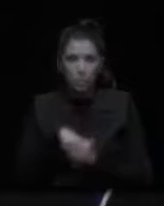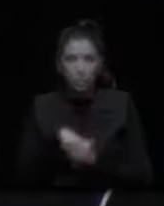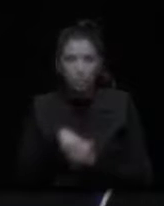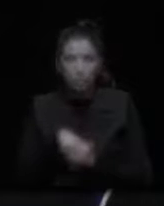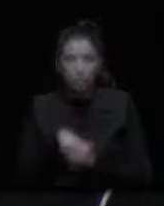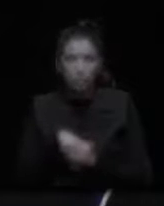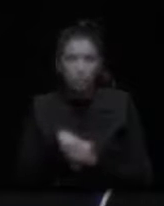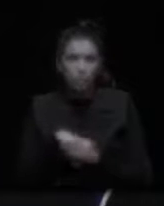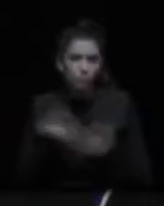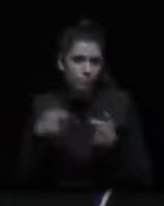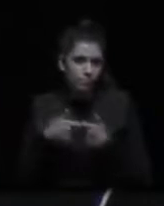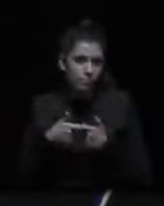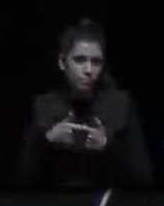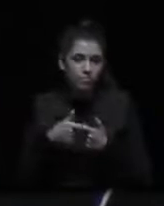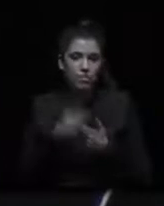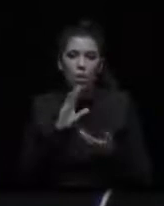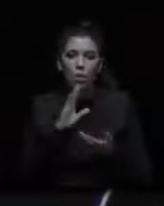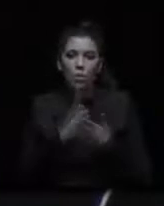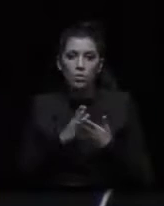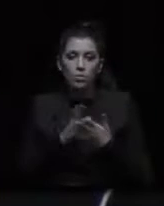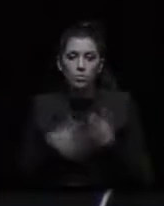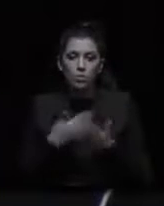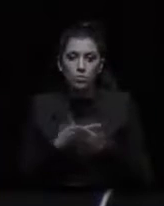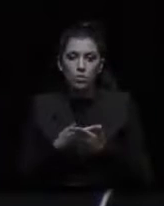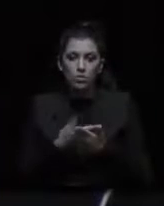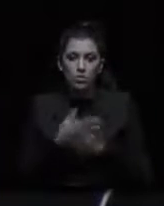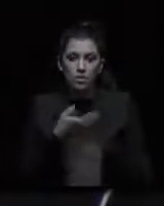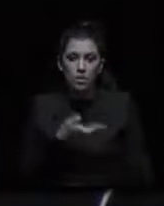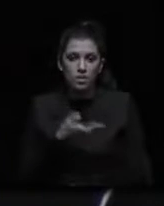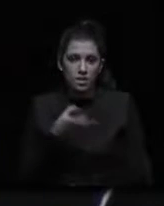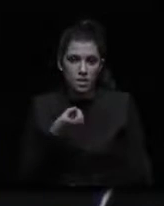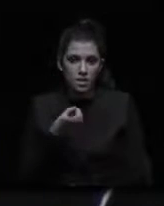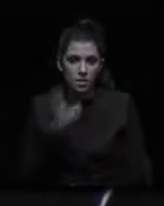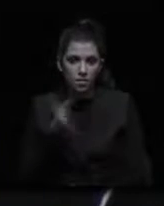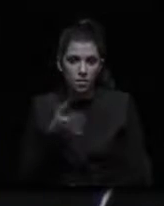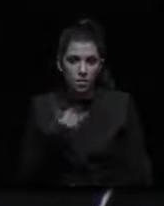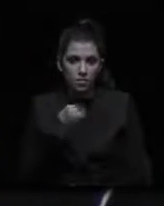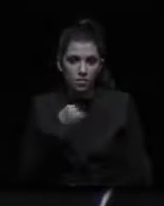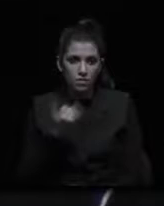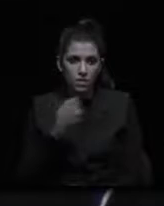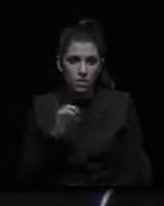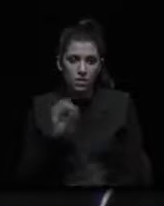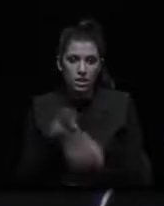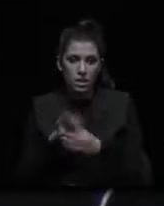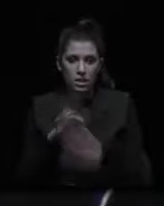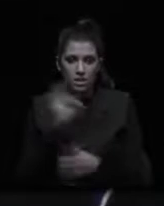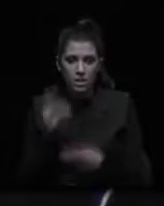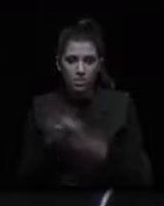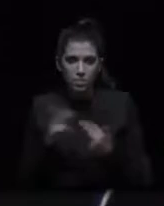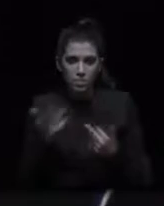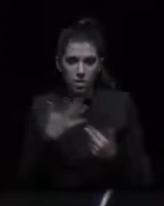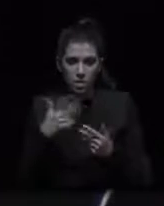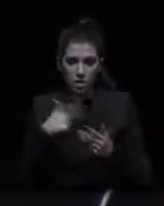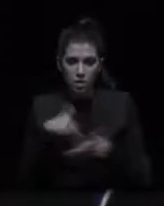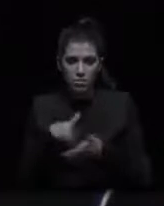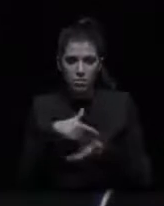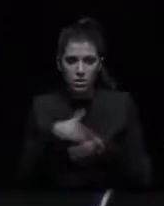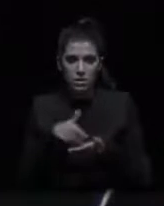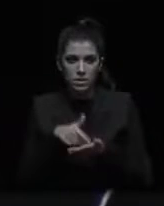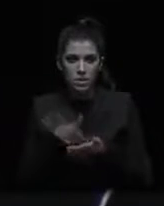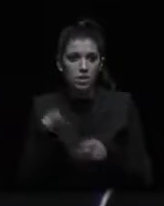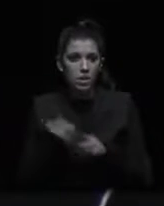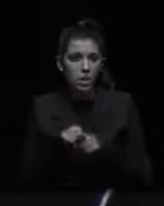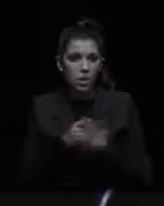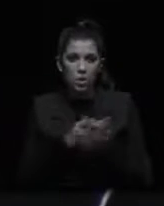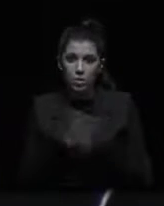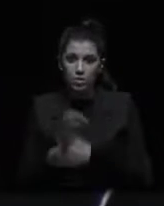em conformidade. Finalmente, quanto à proposta número 719 de 2023, referente à taxa municipal de direitos de passagem, é mantido